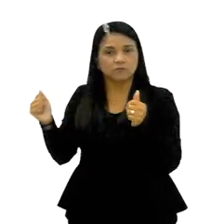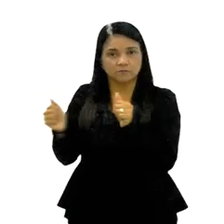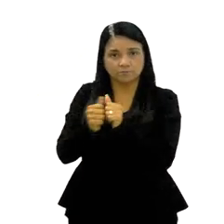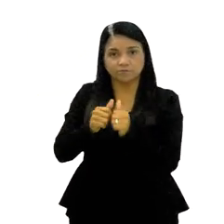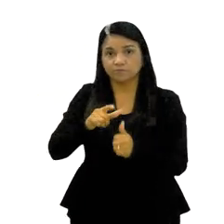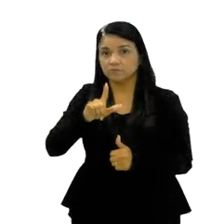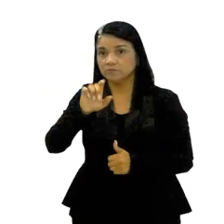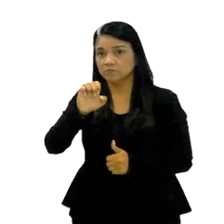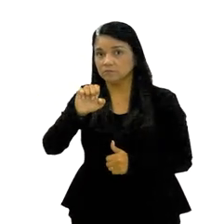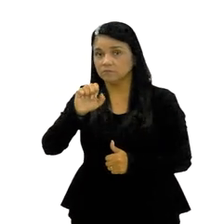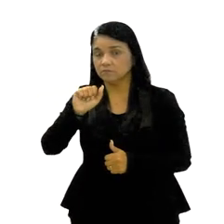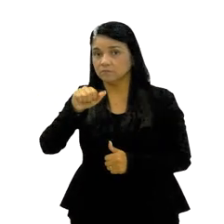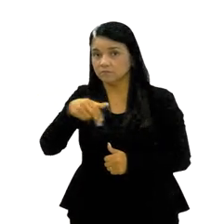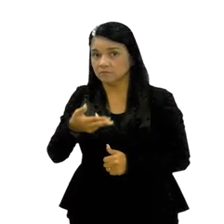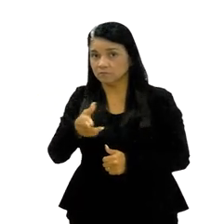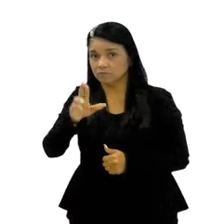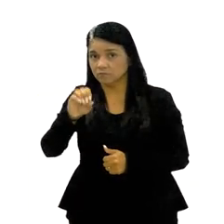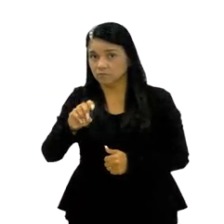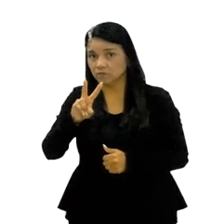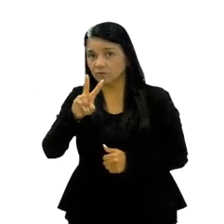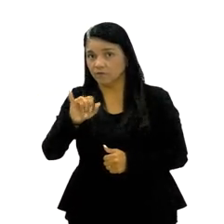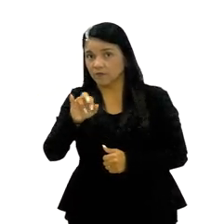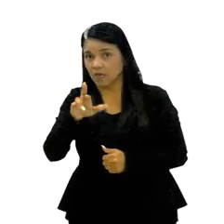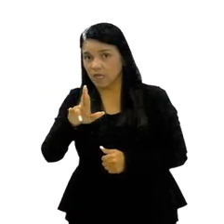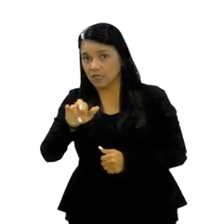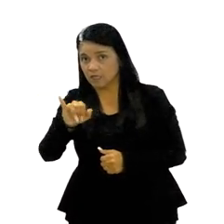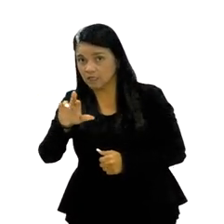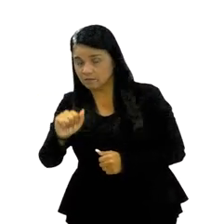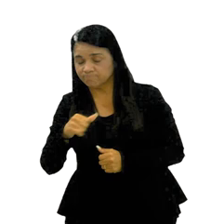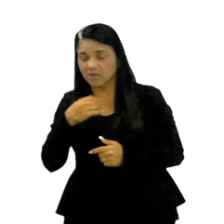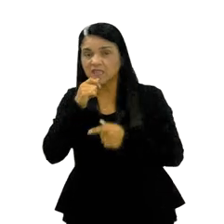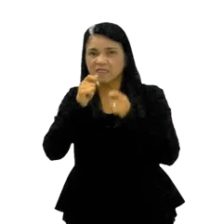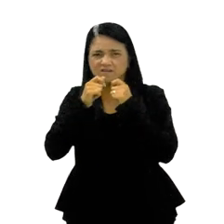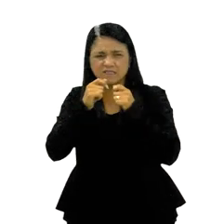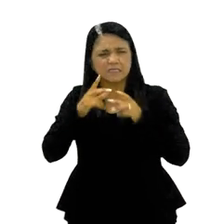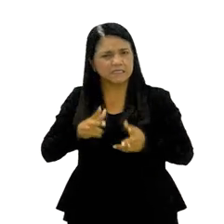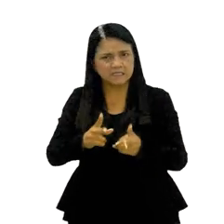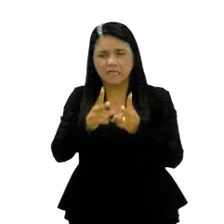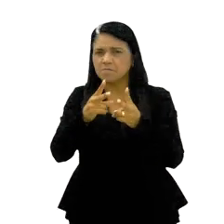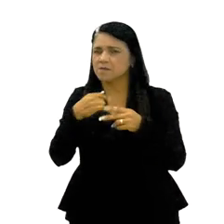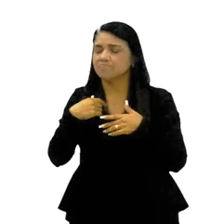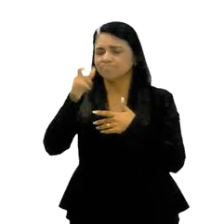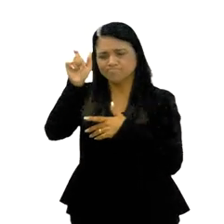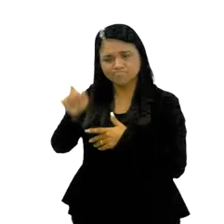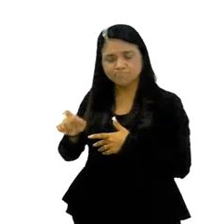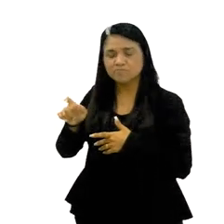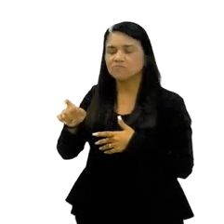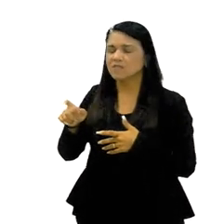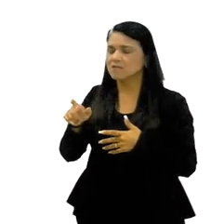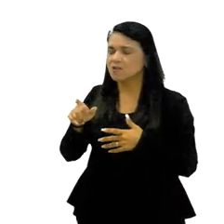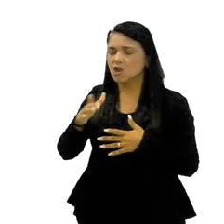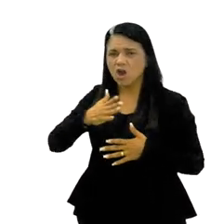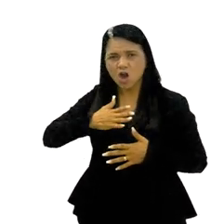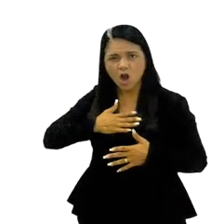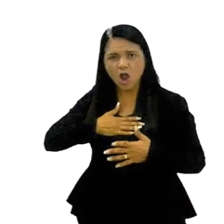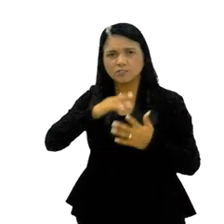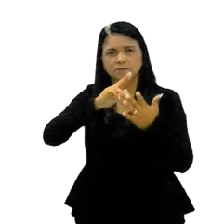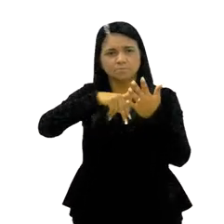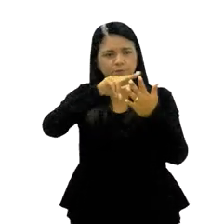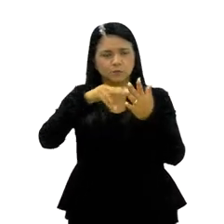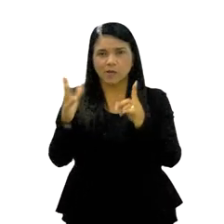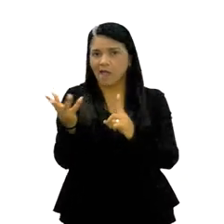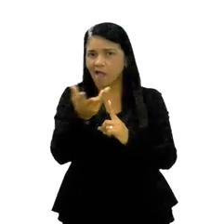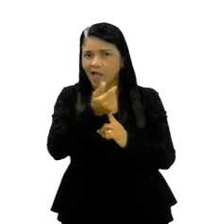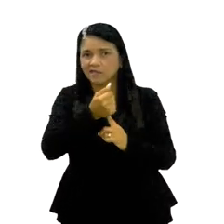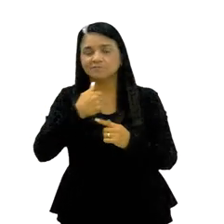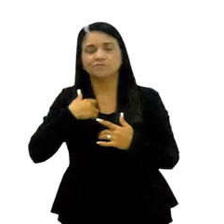Vieira, que é um cara que, assim, eu falo em todas as entrevistas que eu dou, é um cara que gosta muito de pintura de arte. Sim.